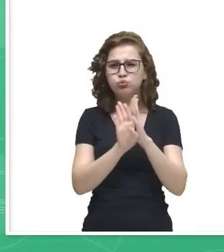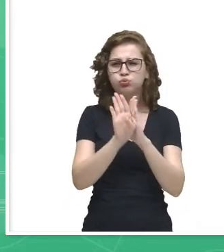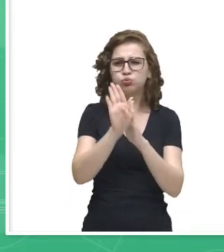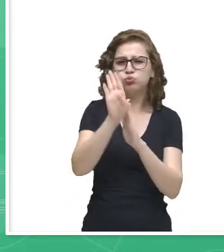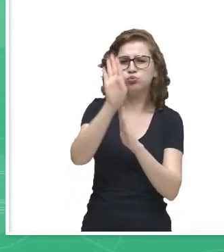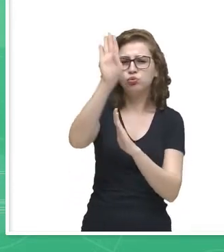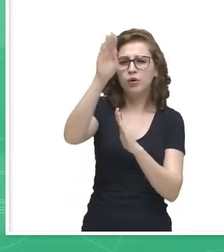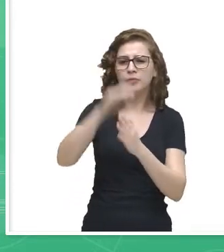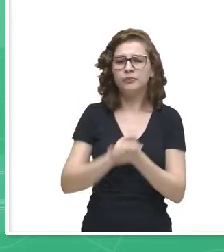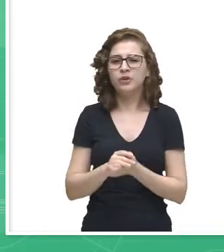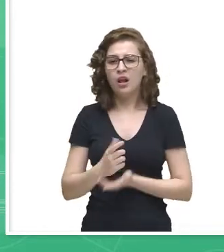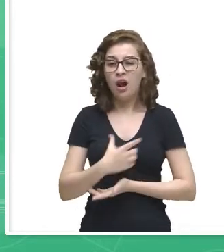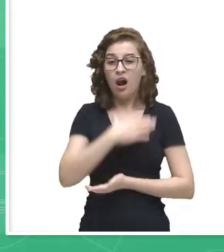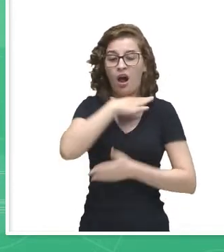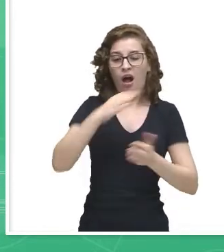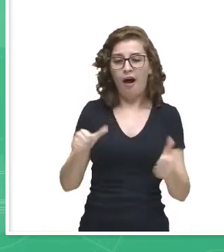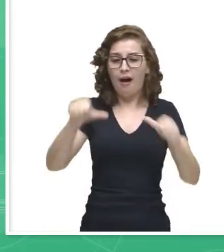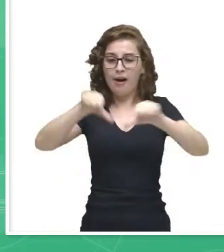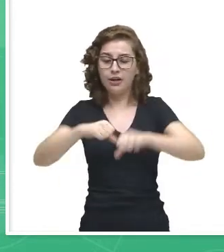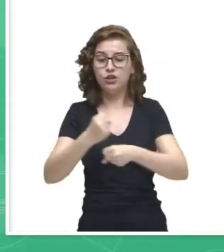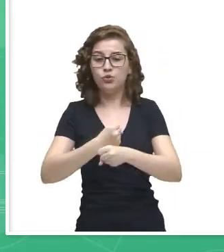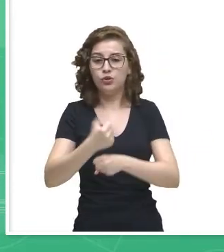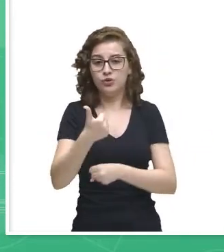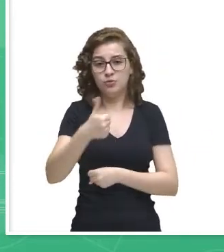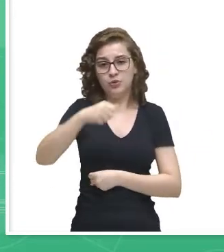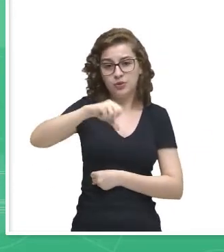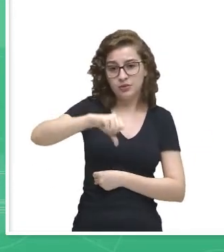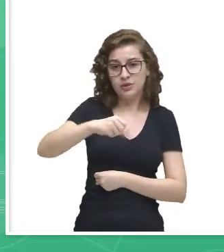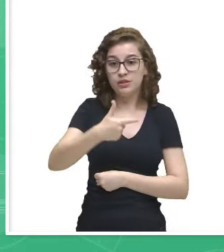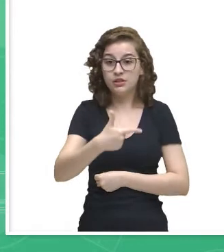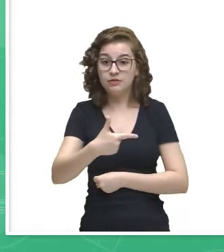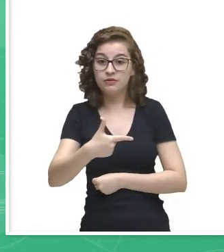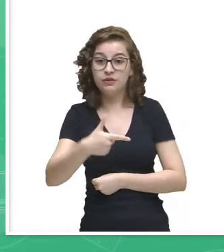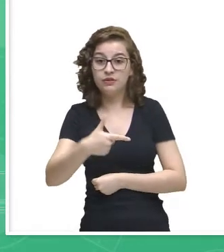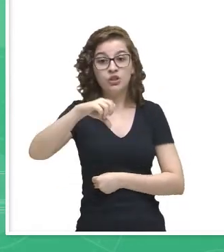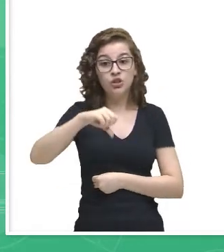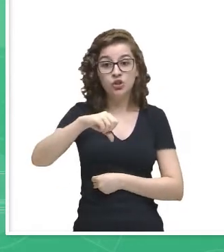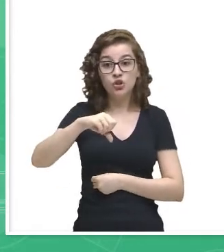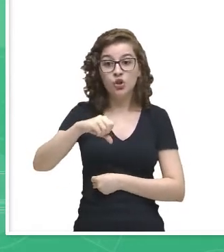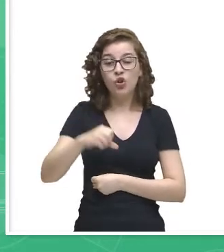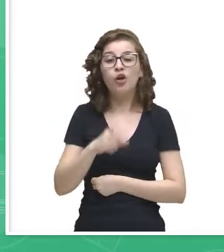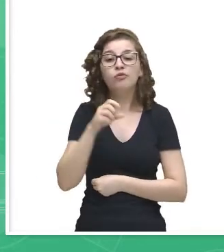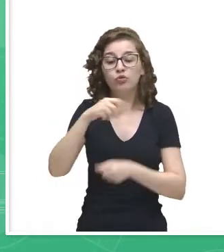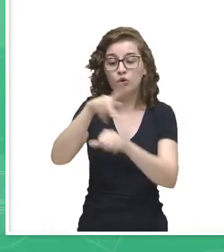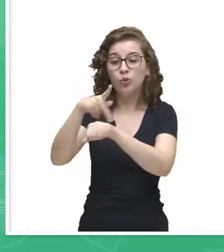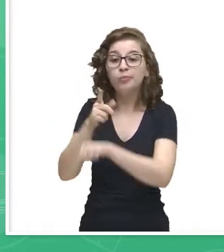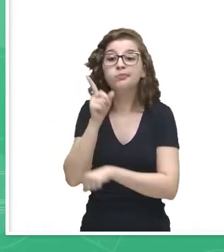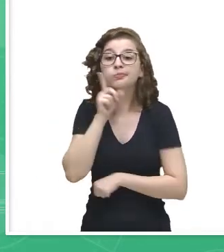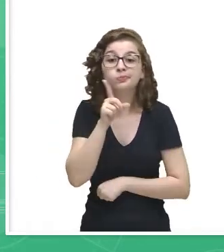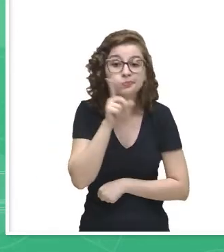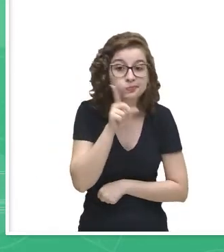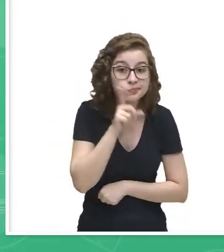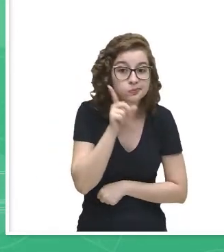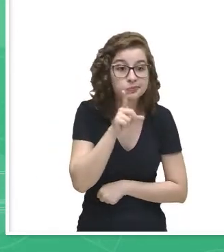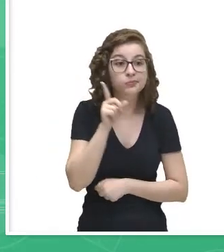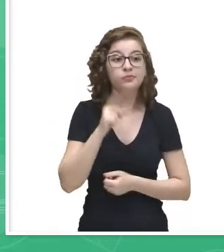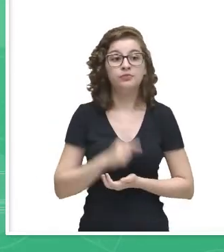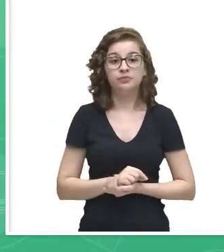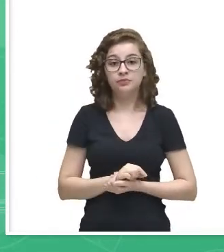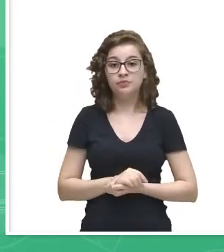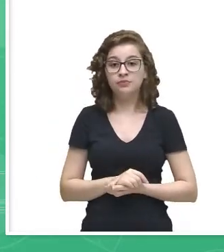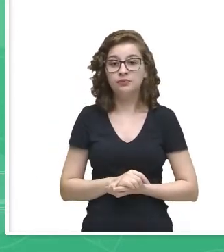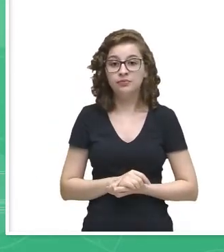de 1929 nos Estados Unidos, que tem reflexo em várias partes do mundo, tem reflexo aqui também na Europa